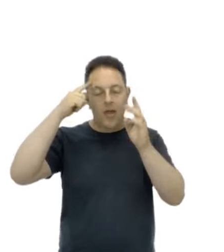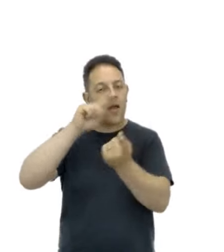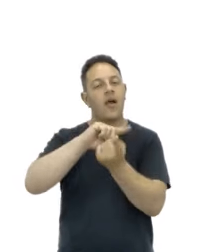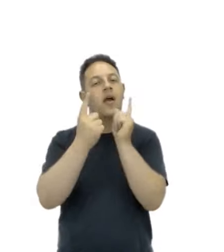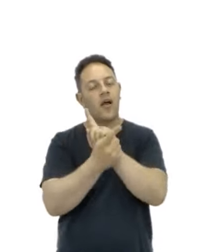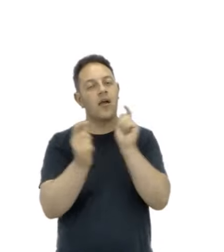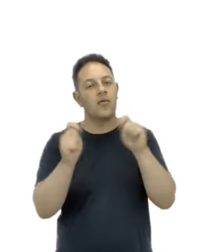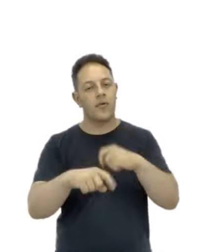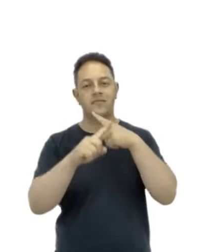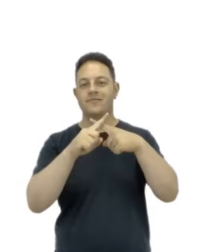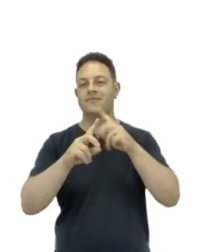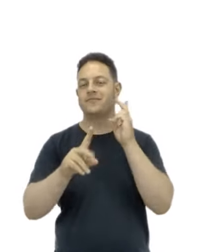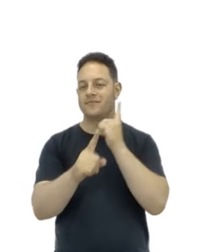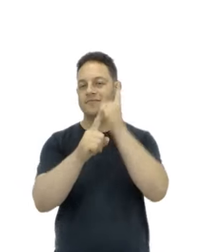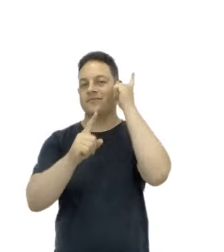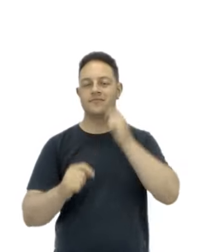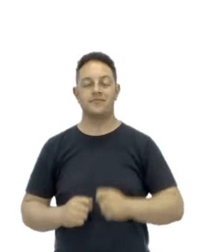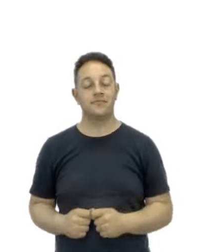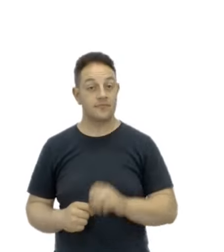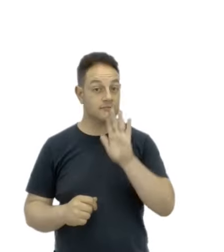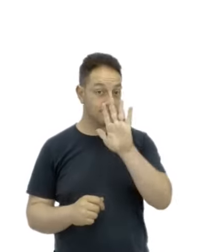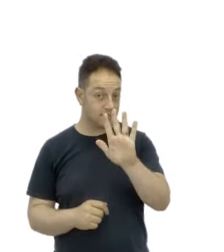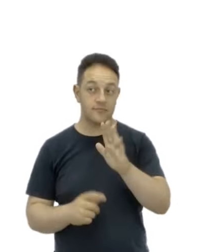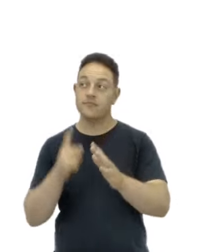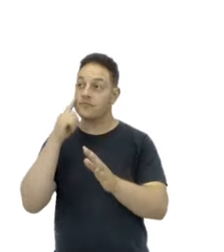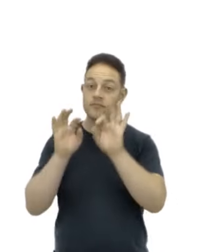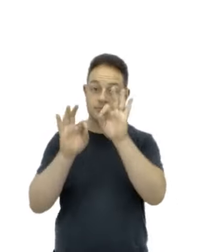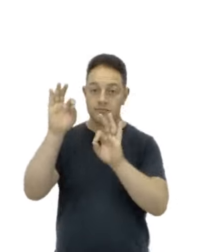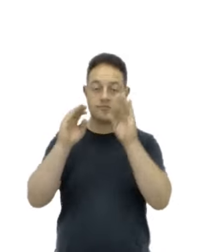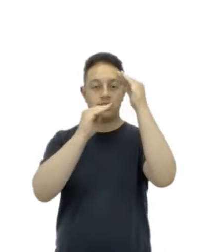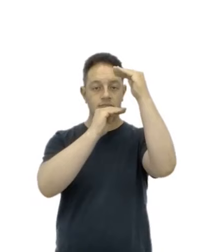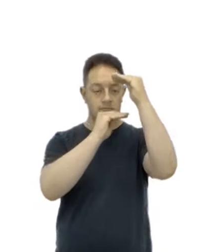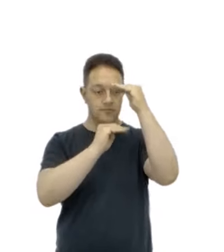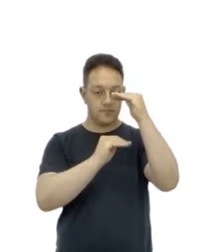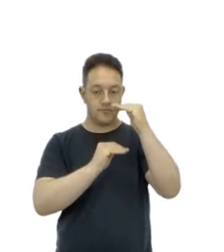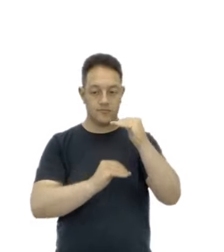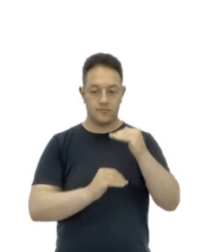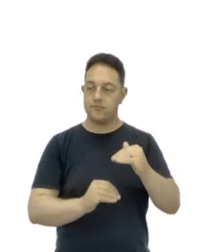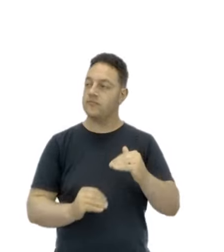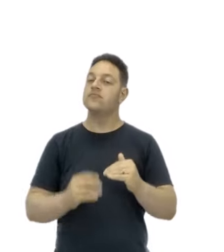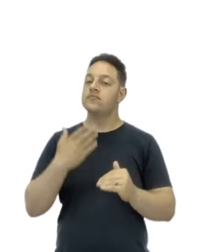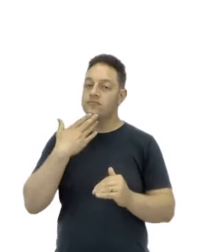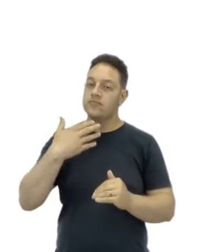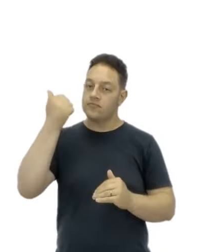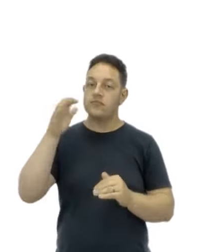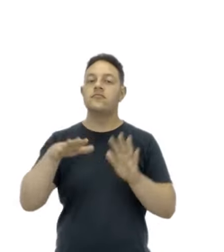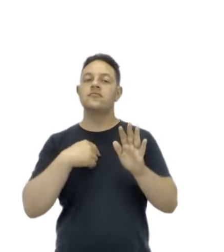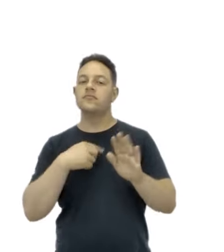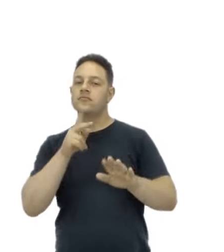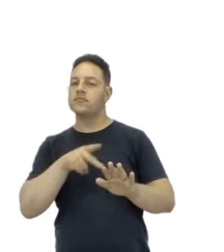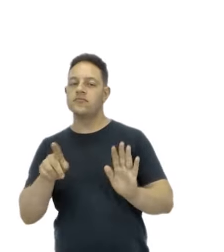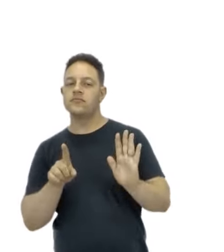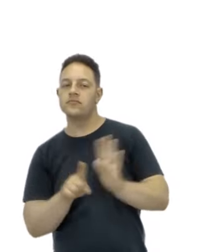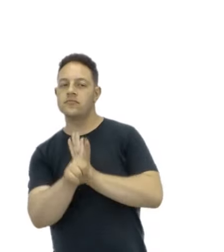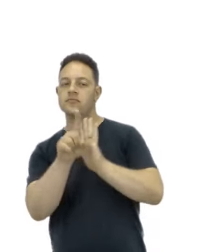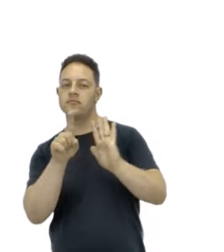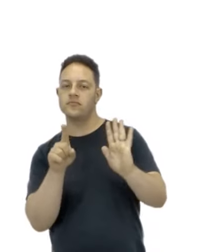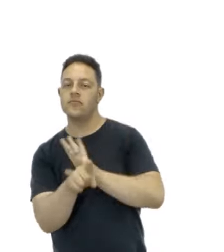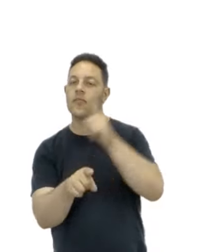da multiplicação. Mas apresentar de maneira organizada os dados, ou por meio de perguntas que permitam